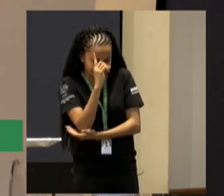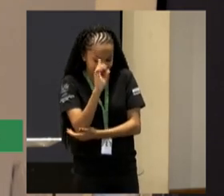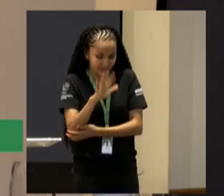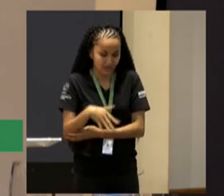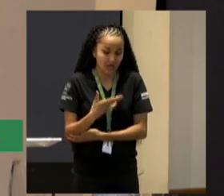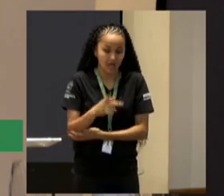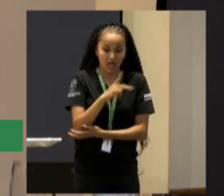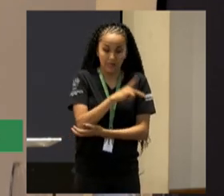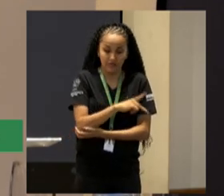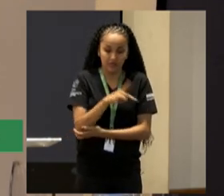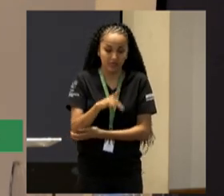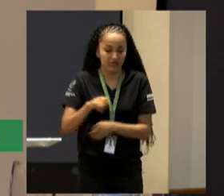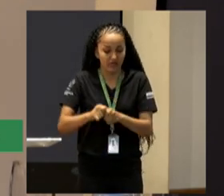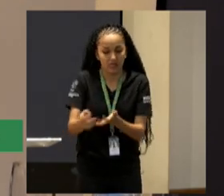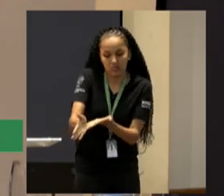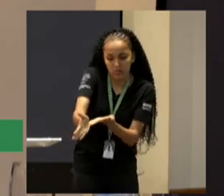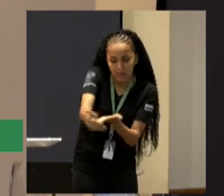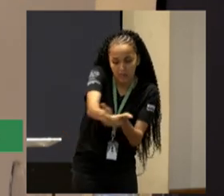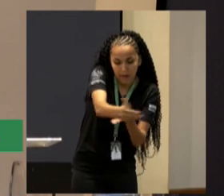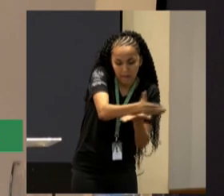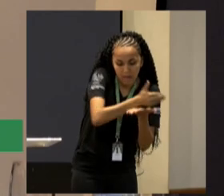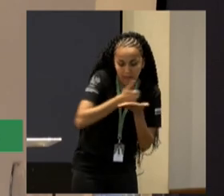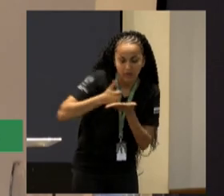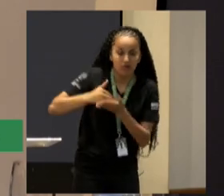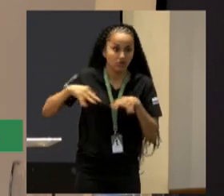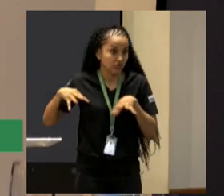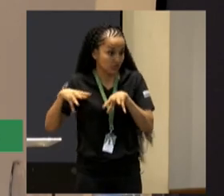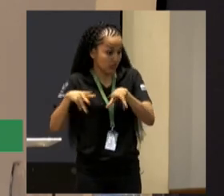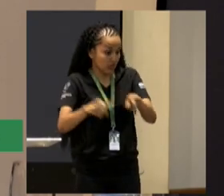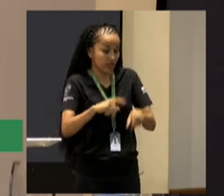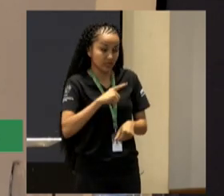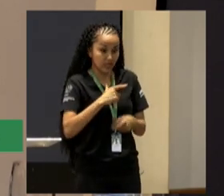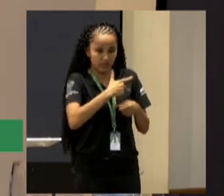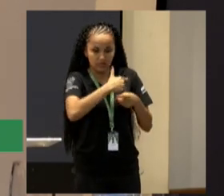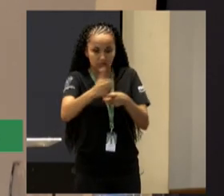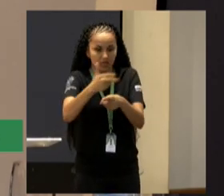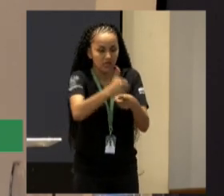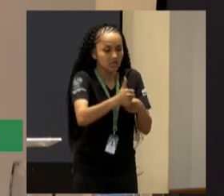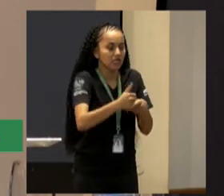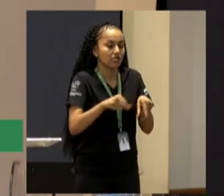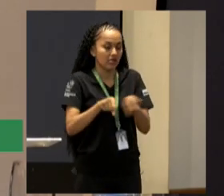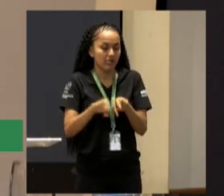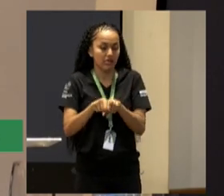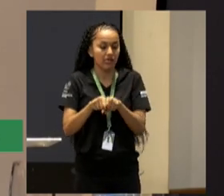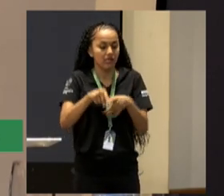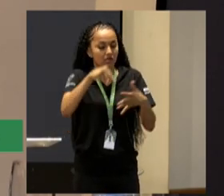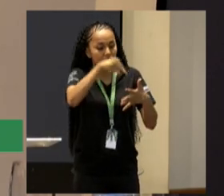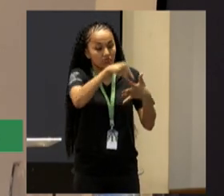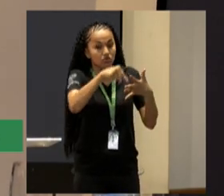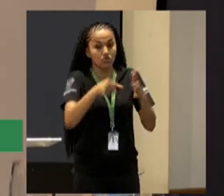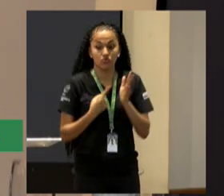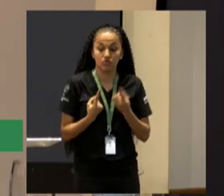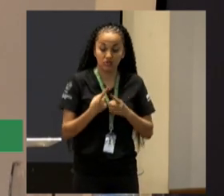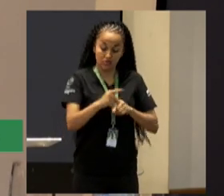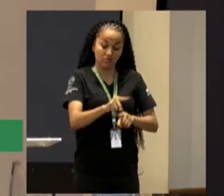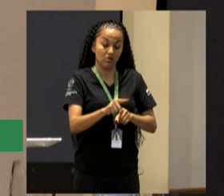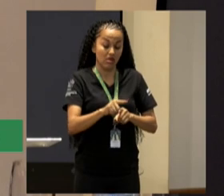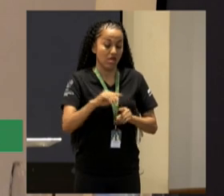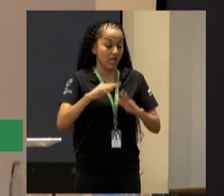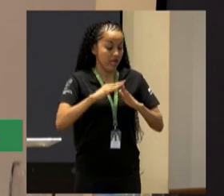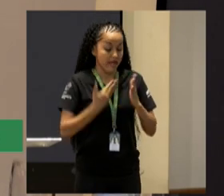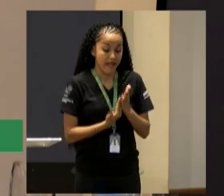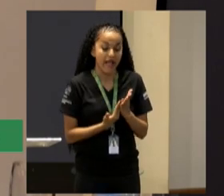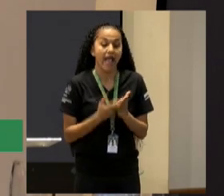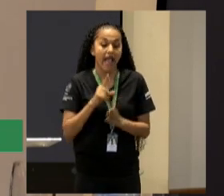Então, a professora fez um levantamento daquilo que a gente tem como conquista e, do mesmo modo, nos apontou os desafios. A escola